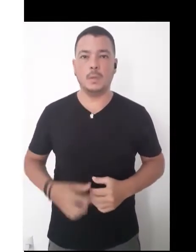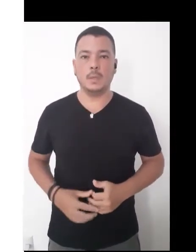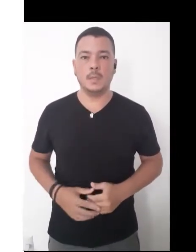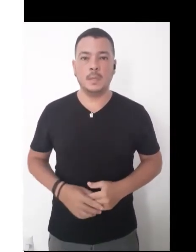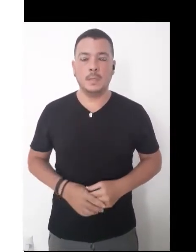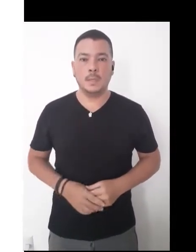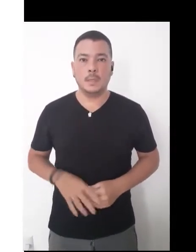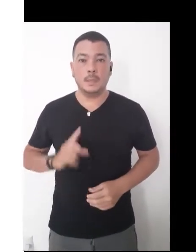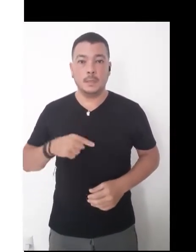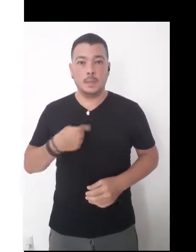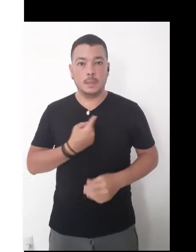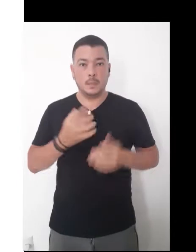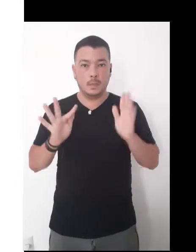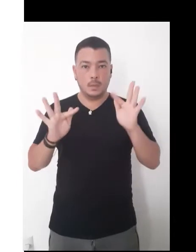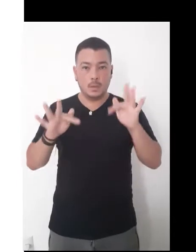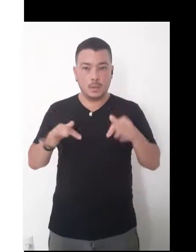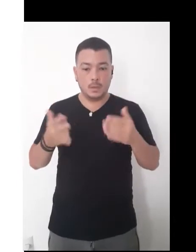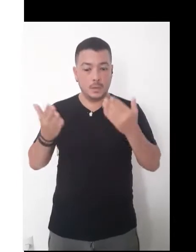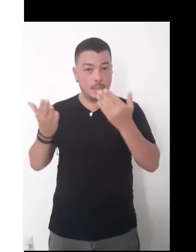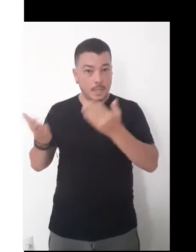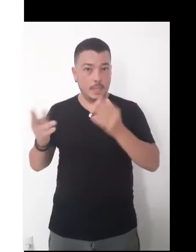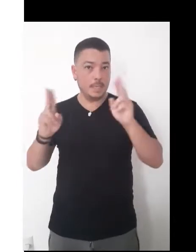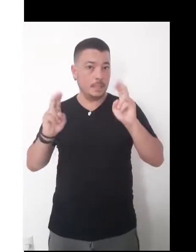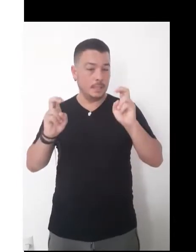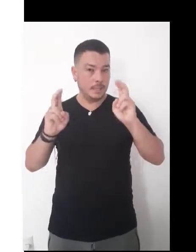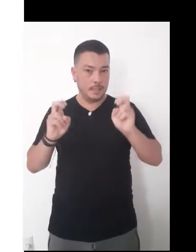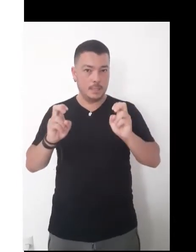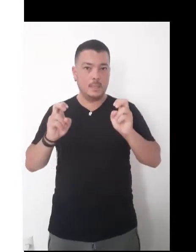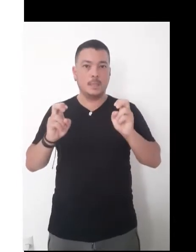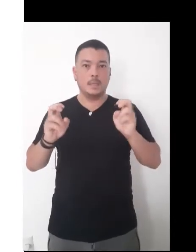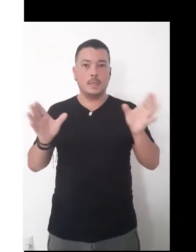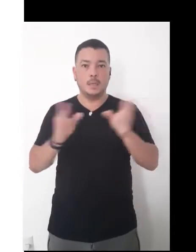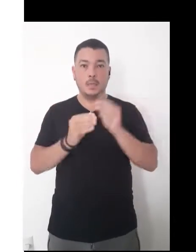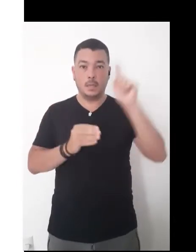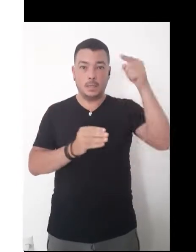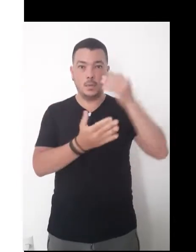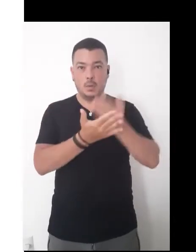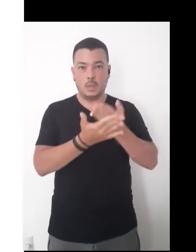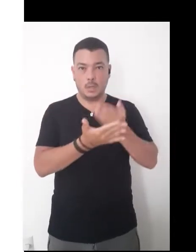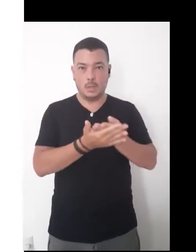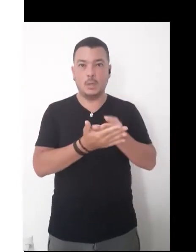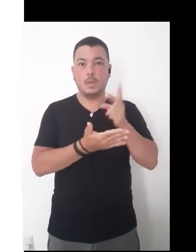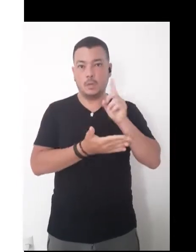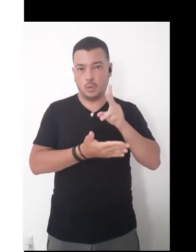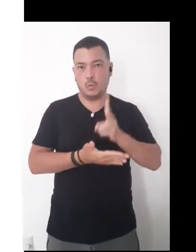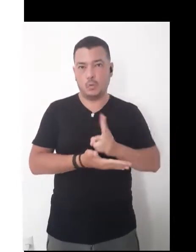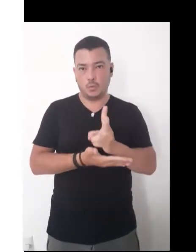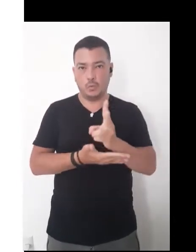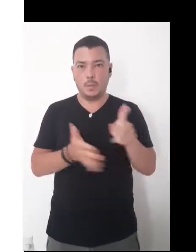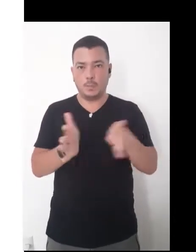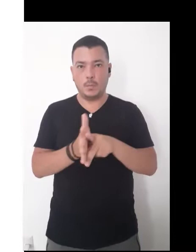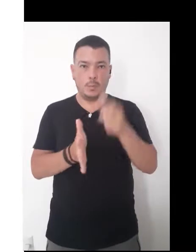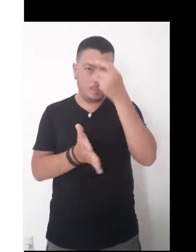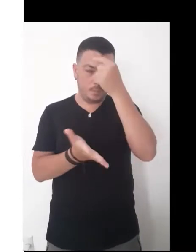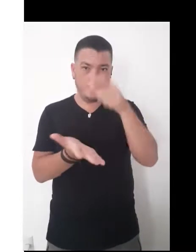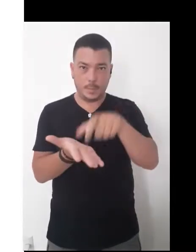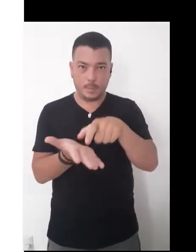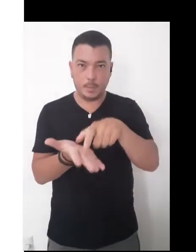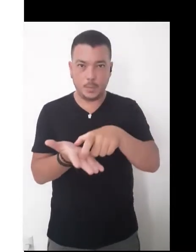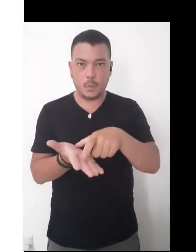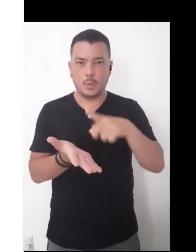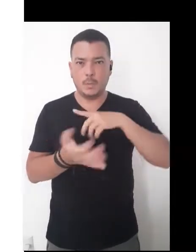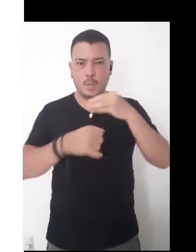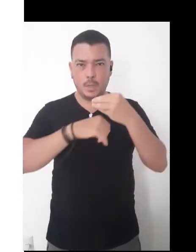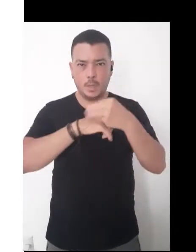Para a gente finalizar aqui, essa aula vai ser mais curta, na aula que vem eu vou continuar só finalizando essa parte de memória, só para a gente ter essa informação